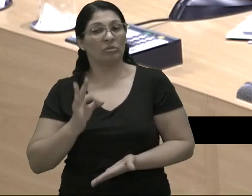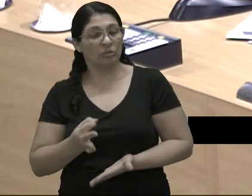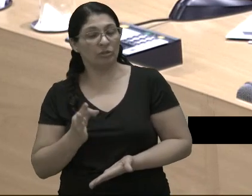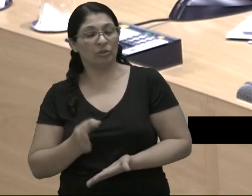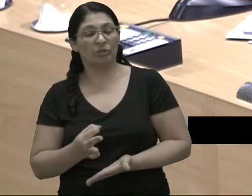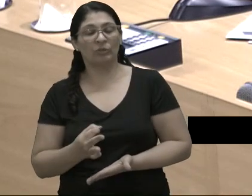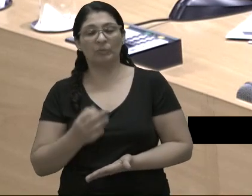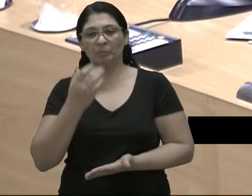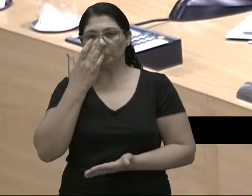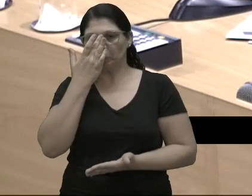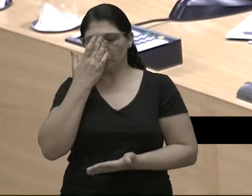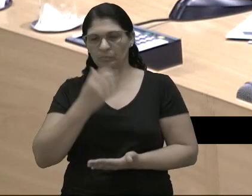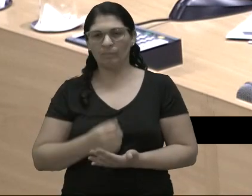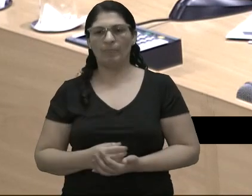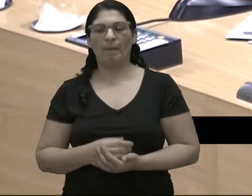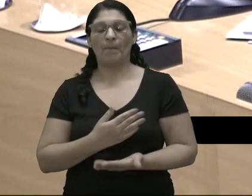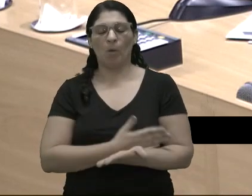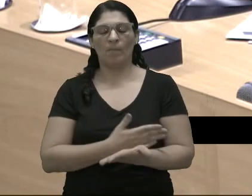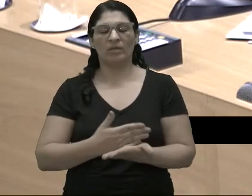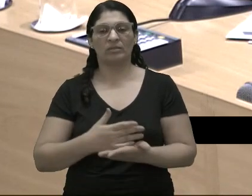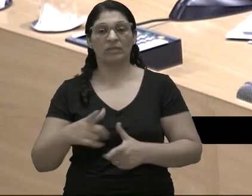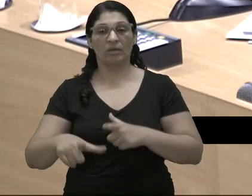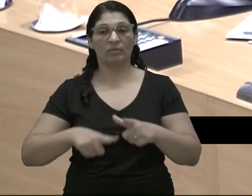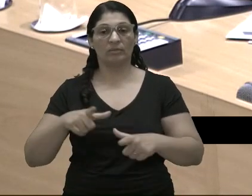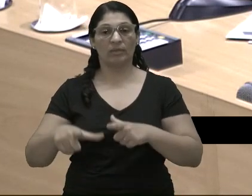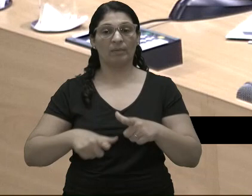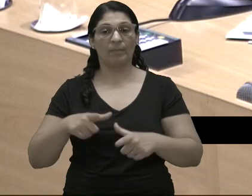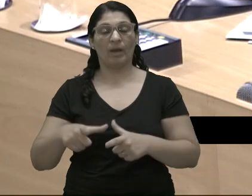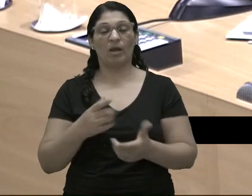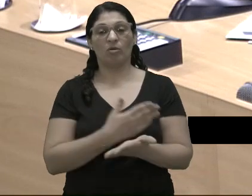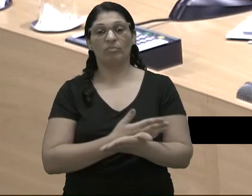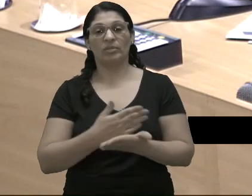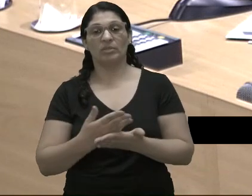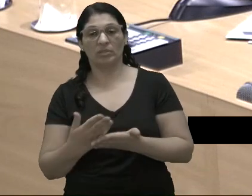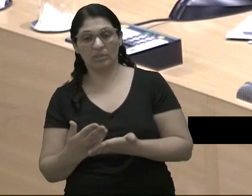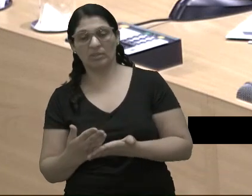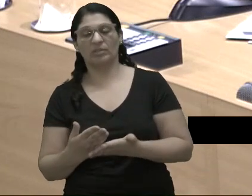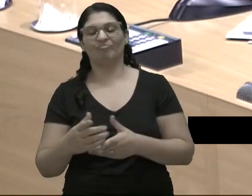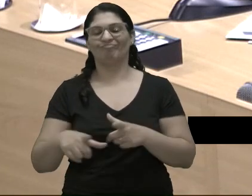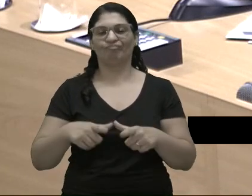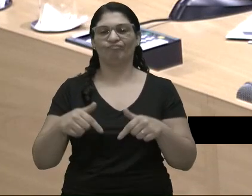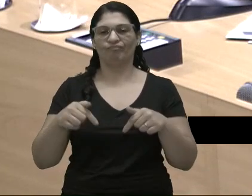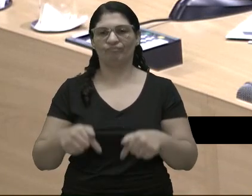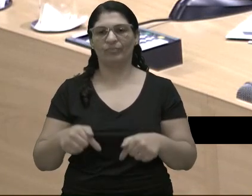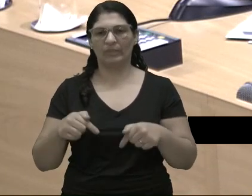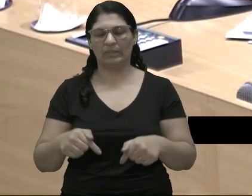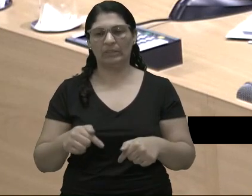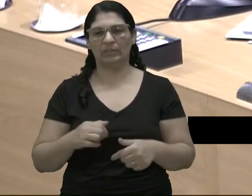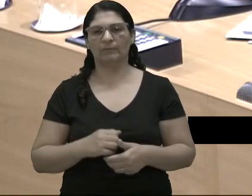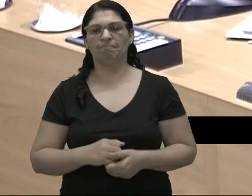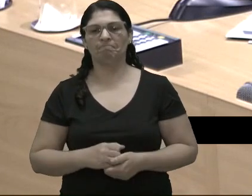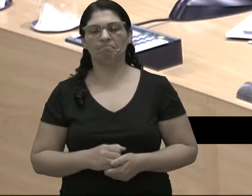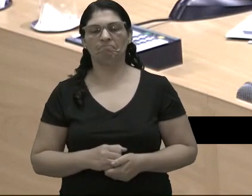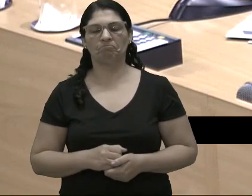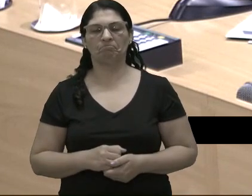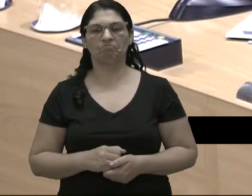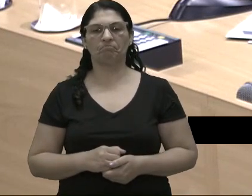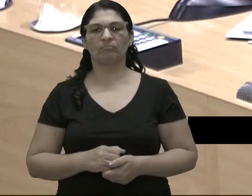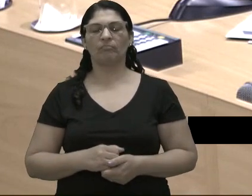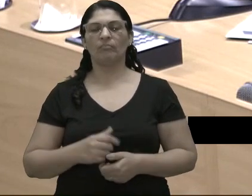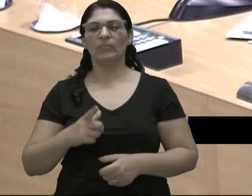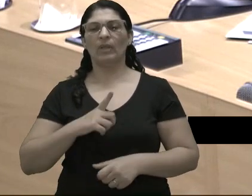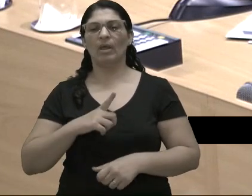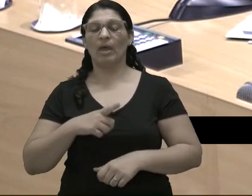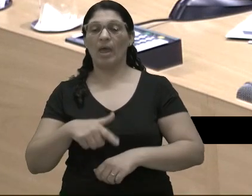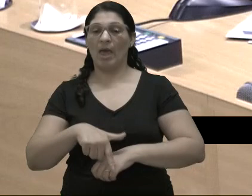de entrada para a gente entrar nesse serviço, conhecer, começar o relacionamento com a S. Além de termos a questão do atraso dos